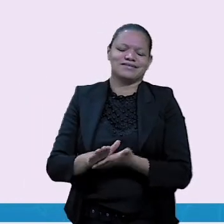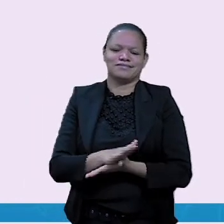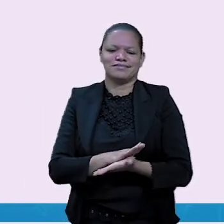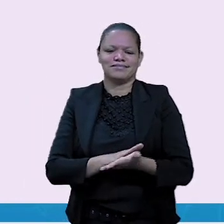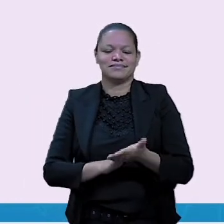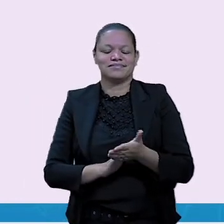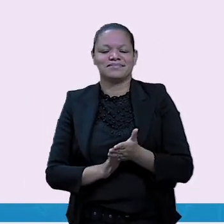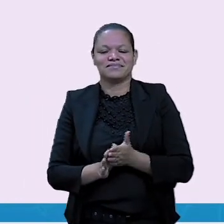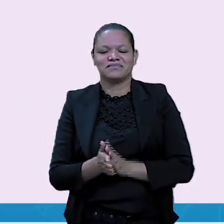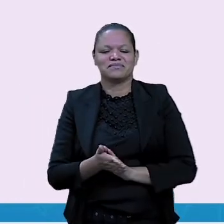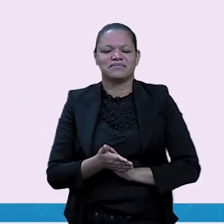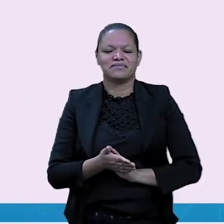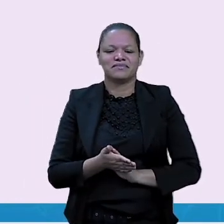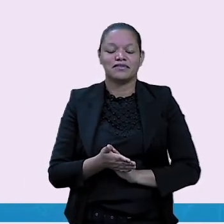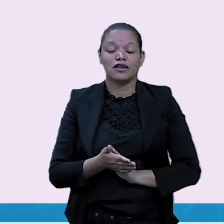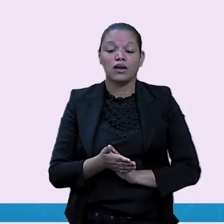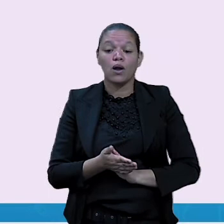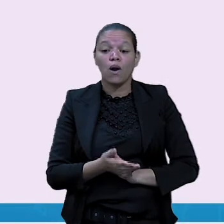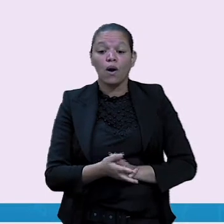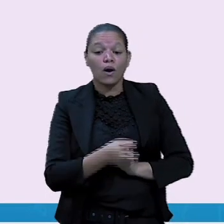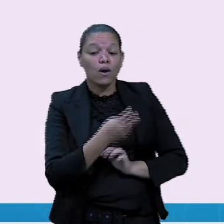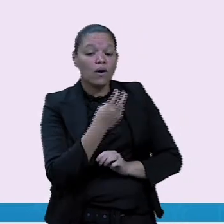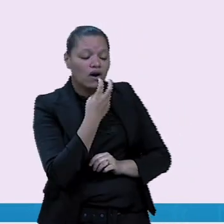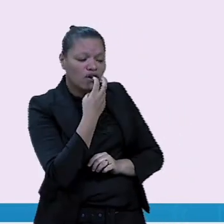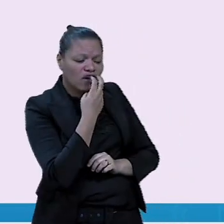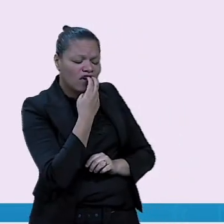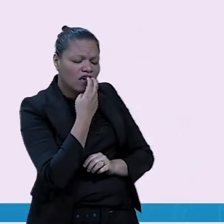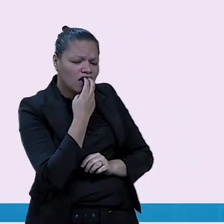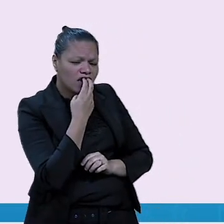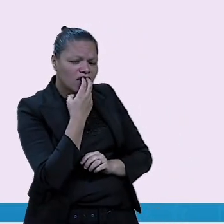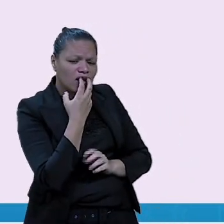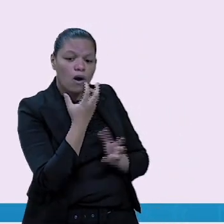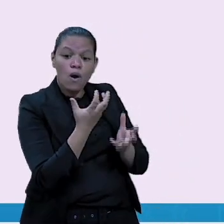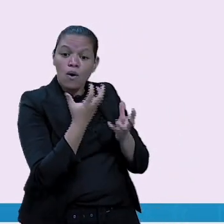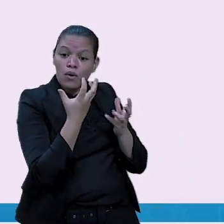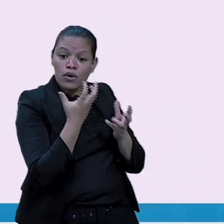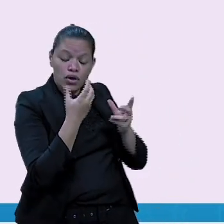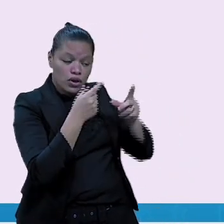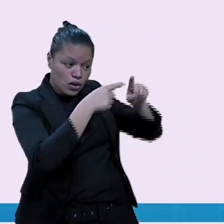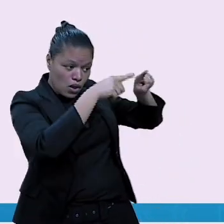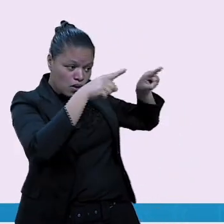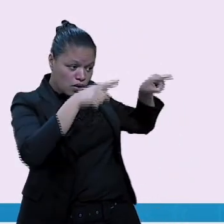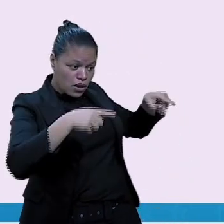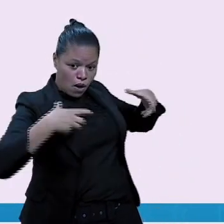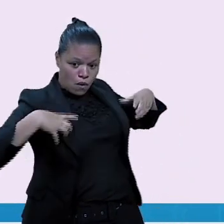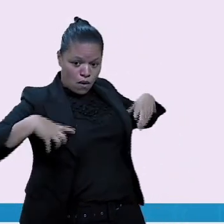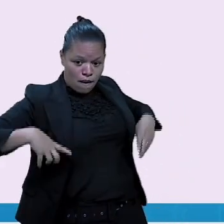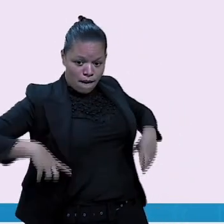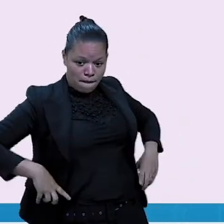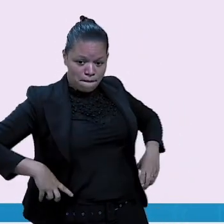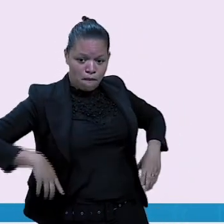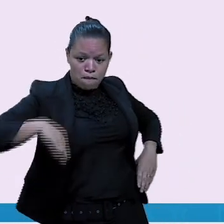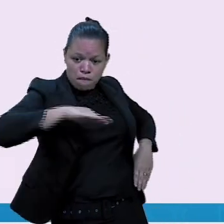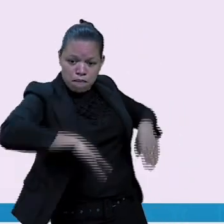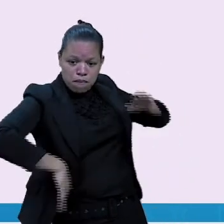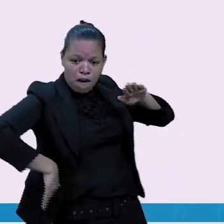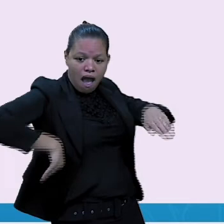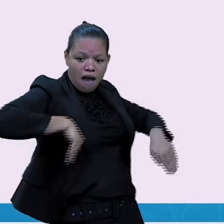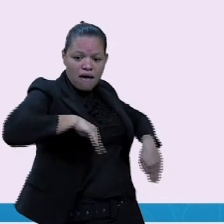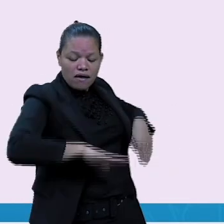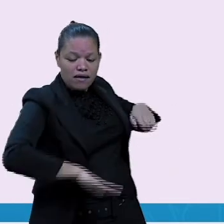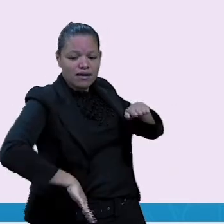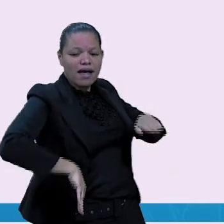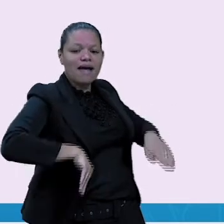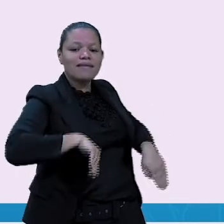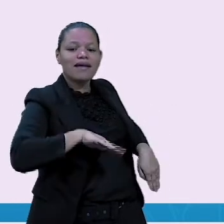queria a boia que a gente usa para flutuar na piscina, no rio, né? A boia para